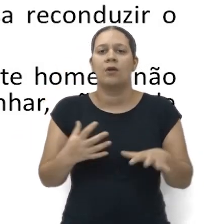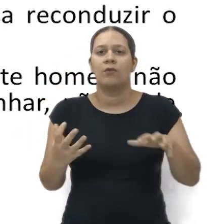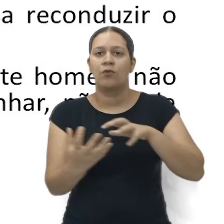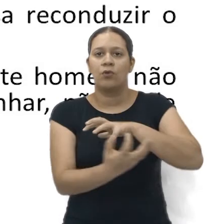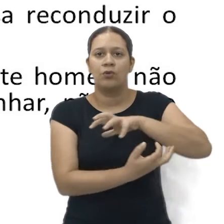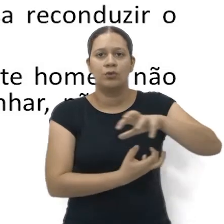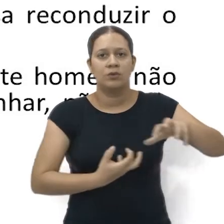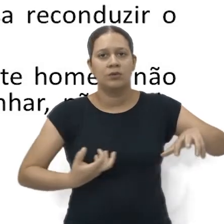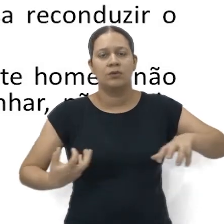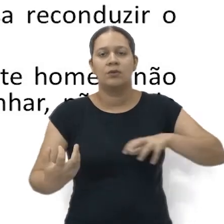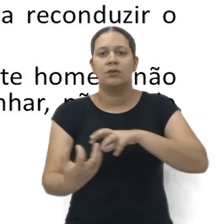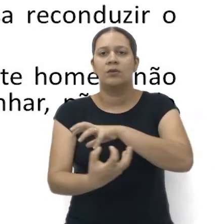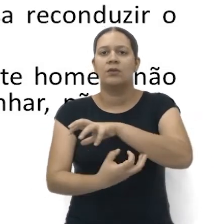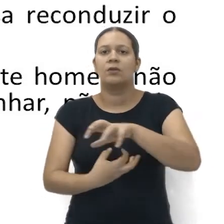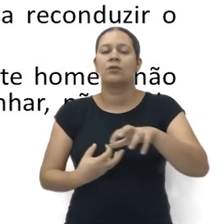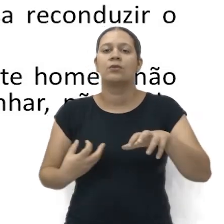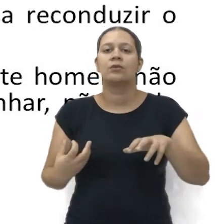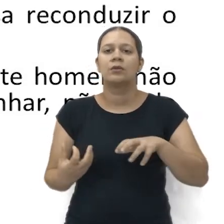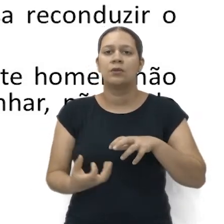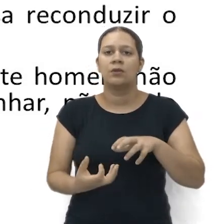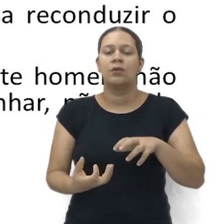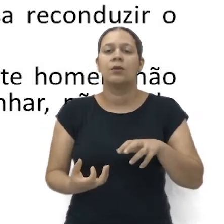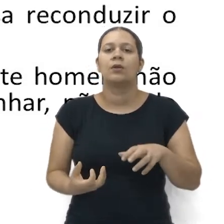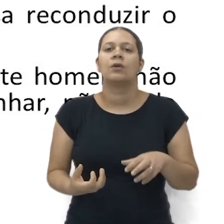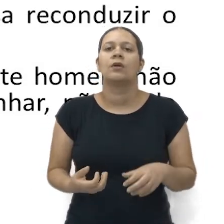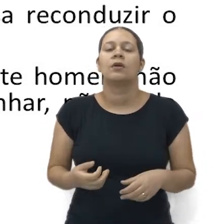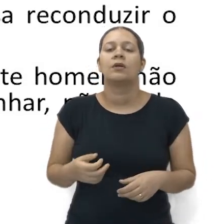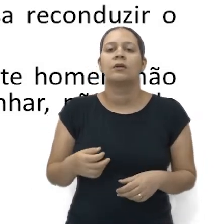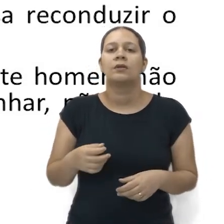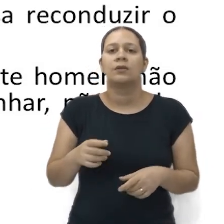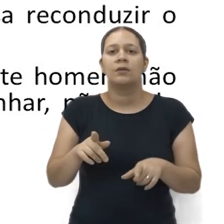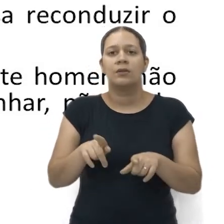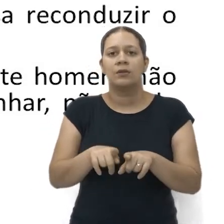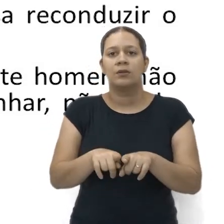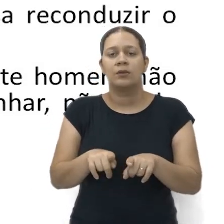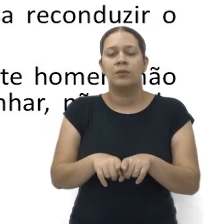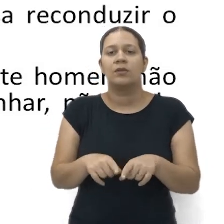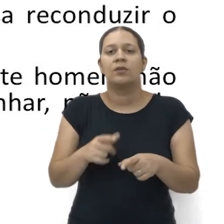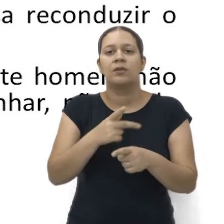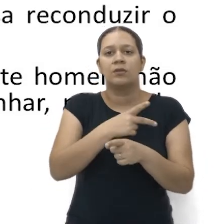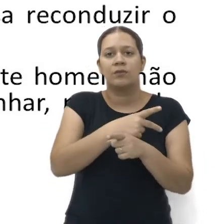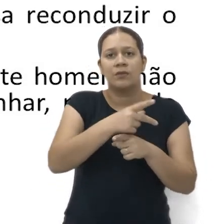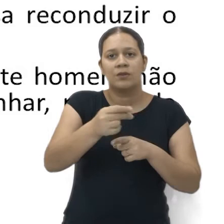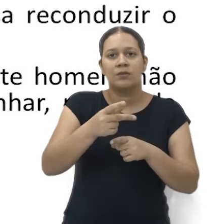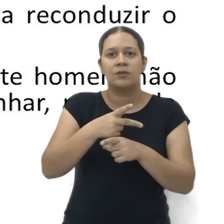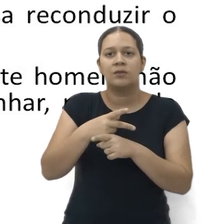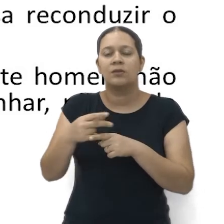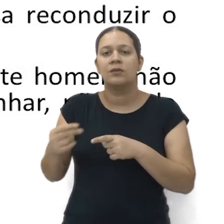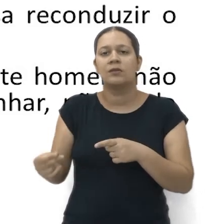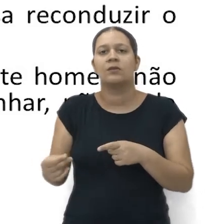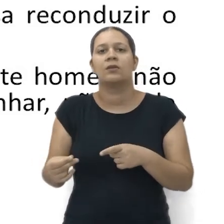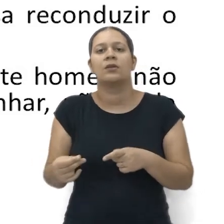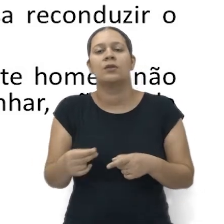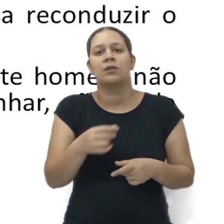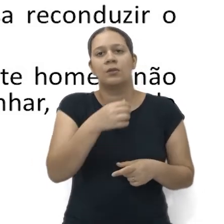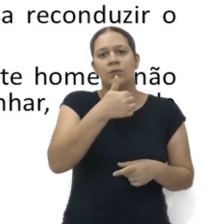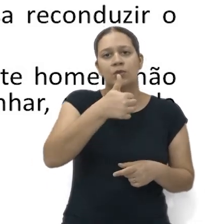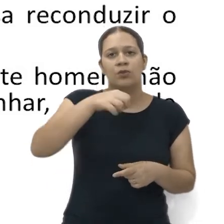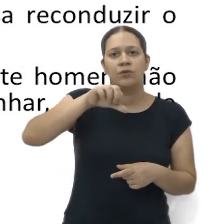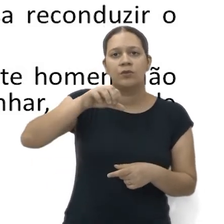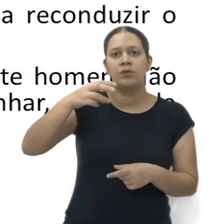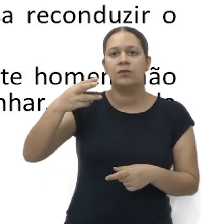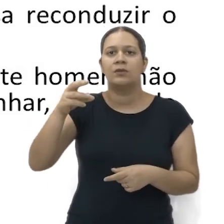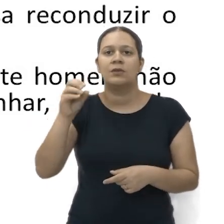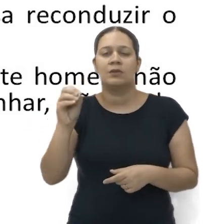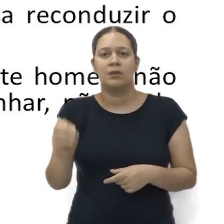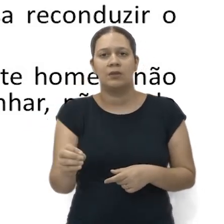de 30, um golpe contra Washington Luiz e contra o vencedor das eleições de 1930, o